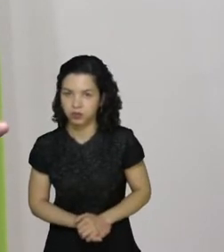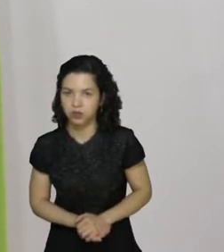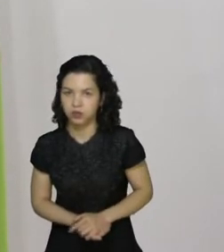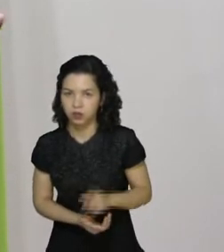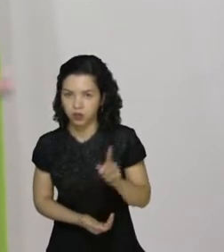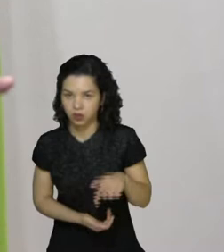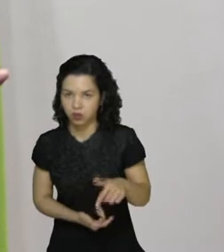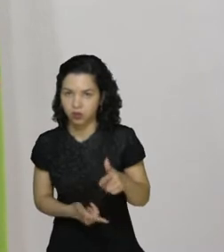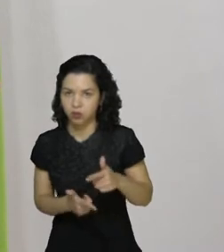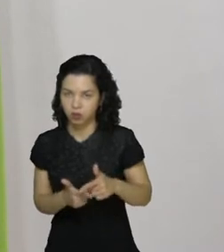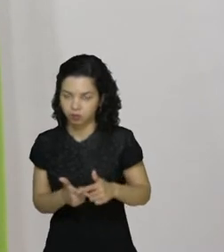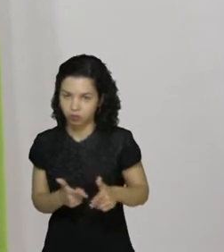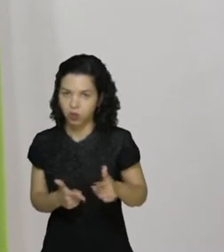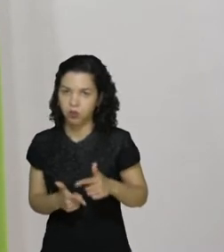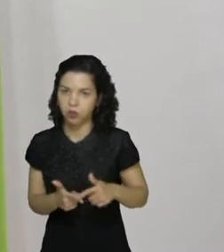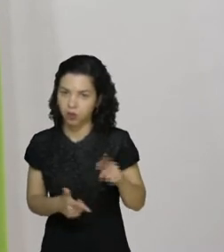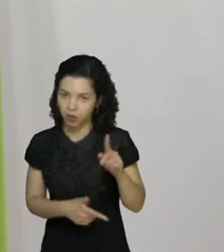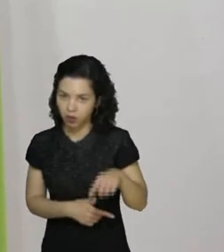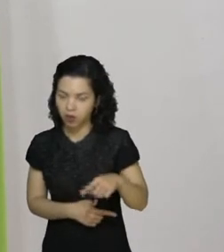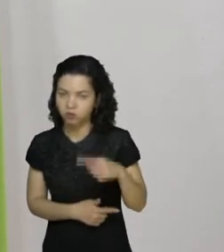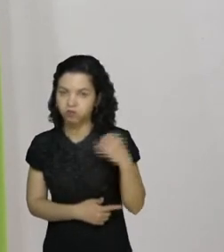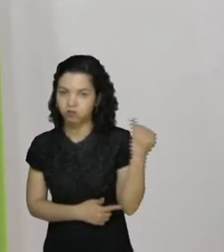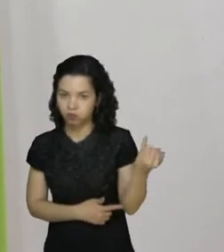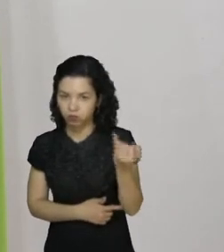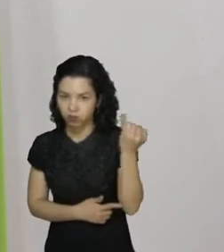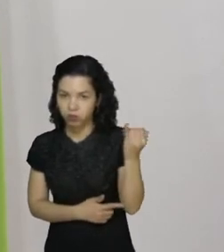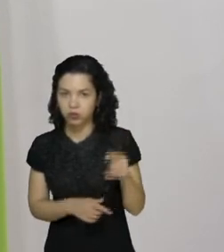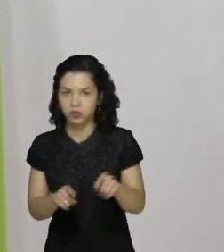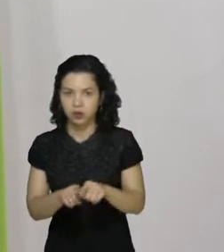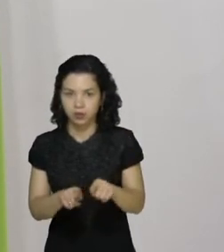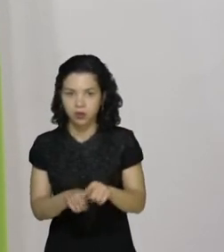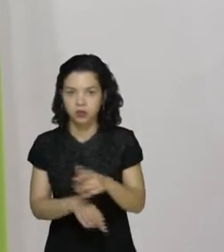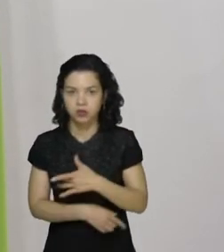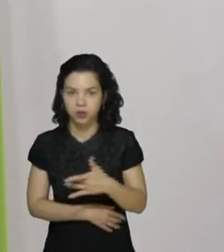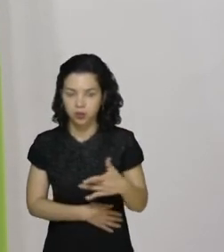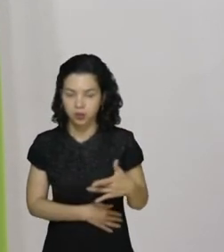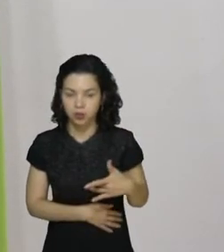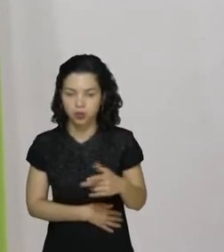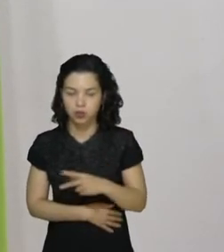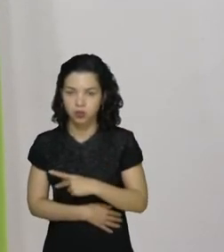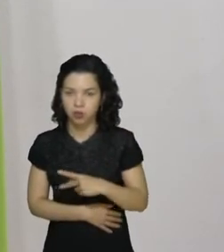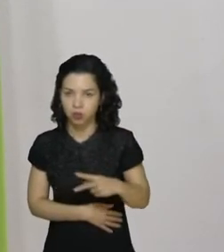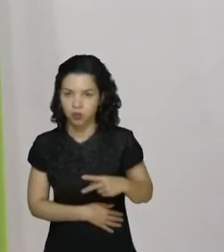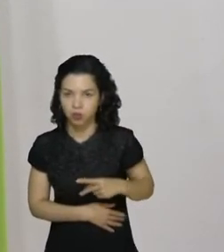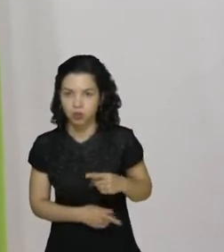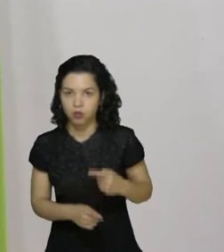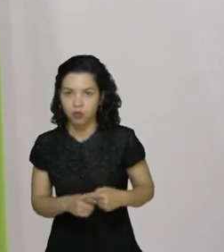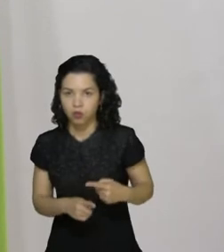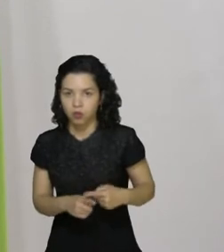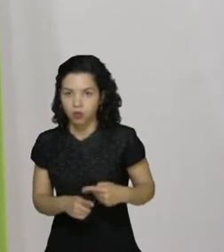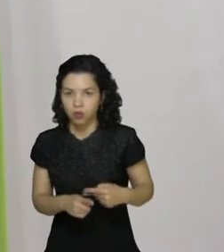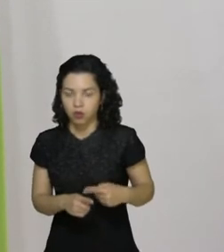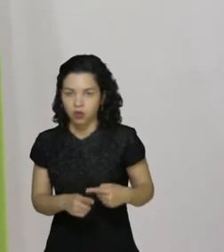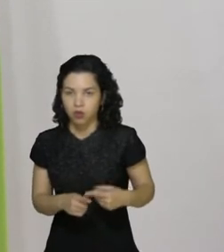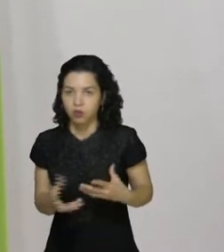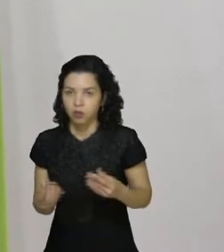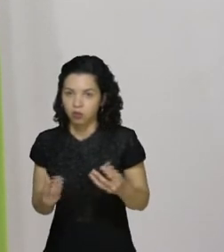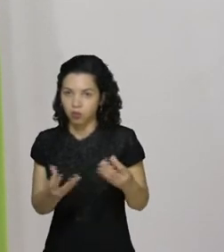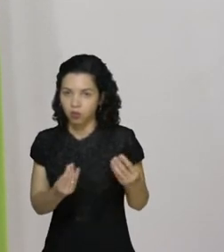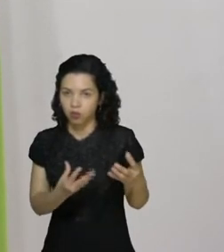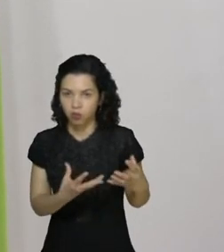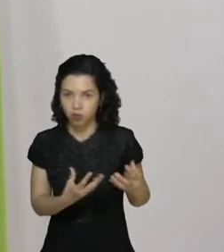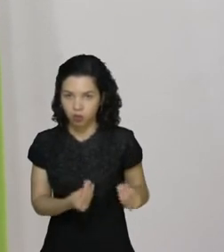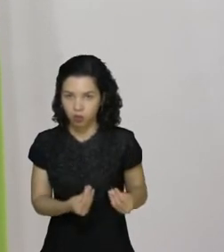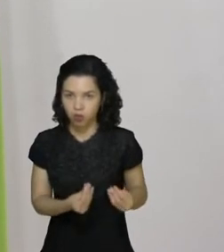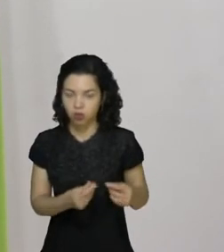situação importante também de saúde pública, pois muitos plantões não fecham mais, deputado